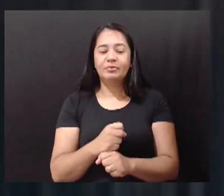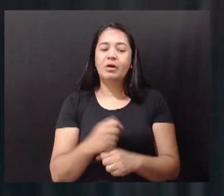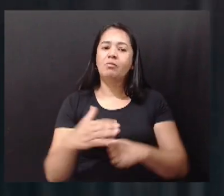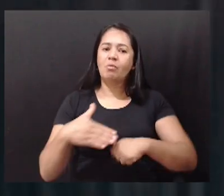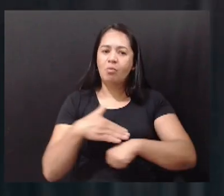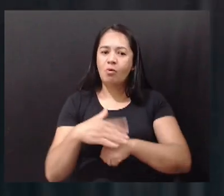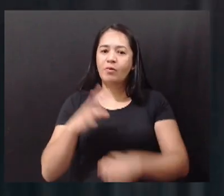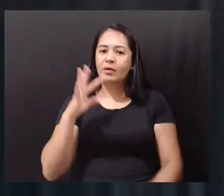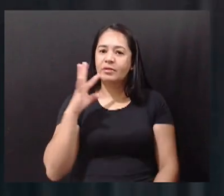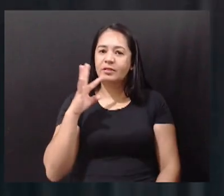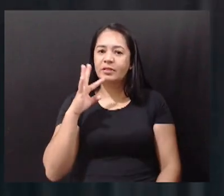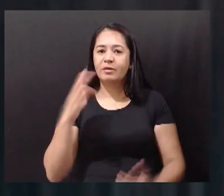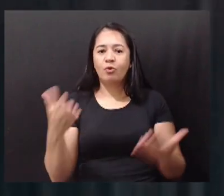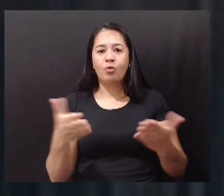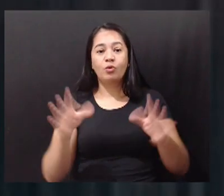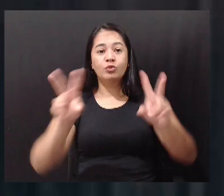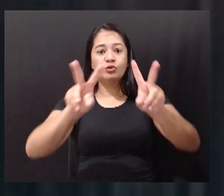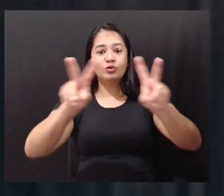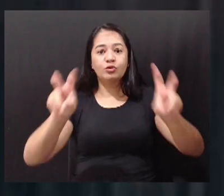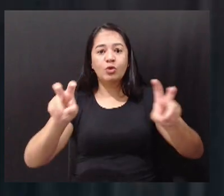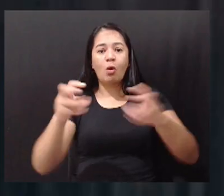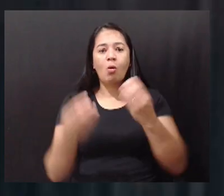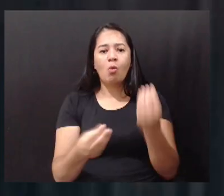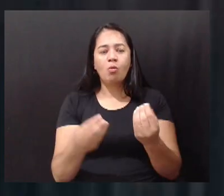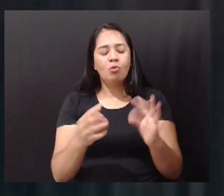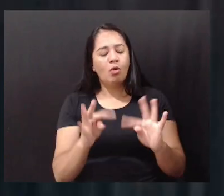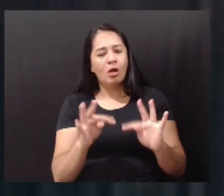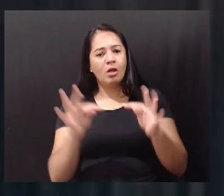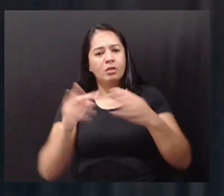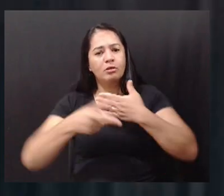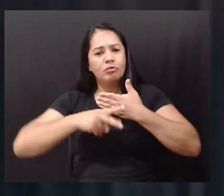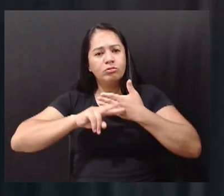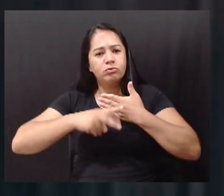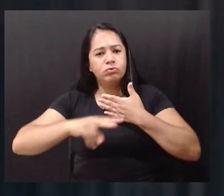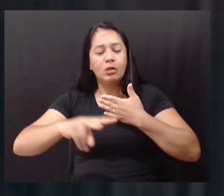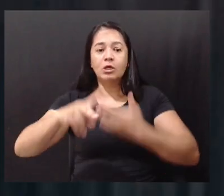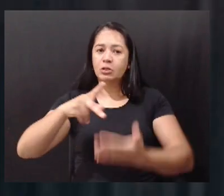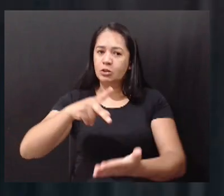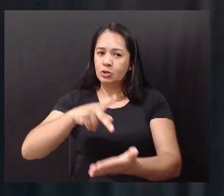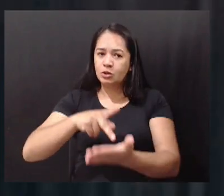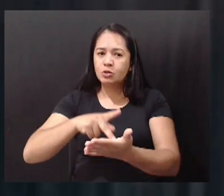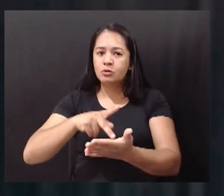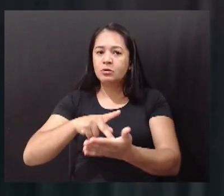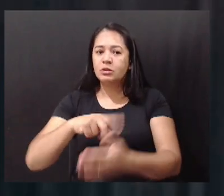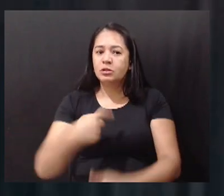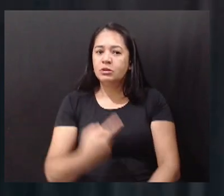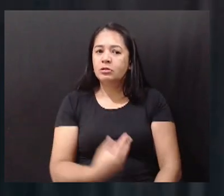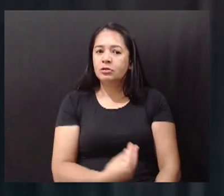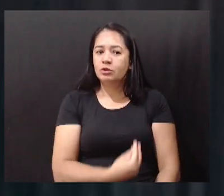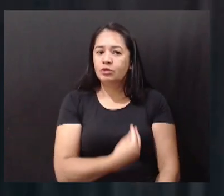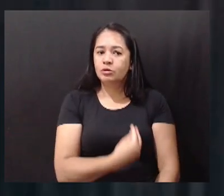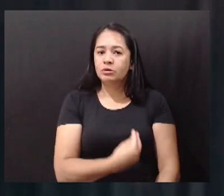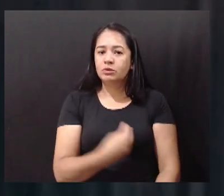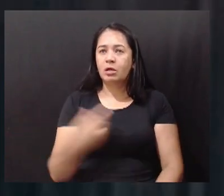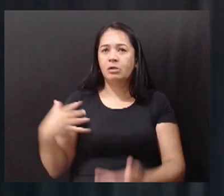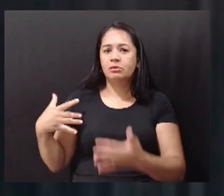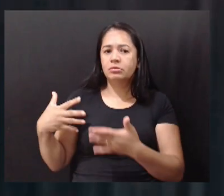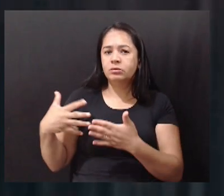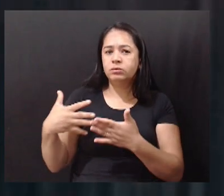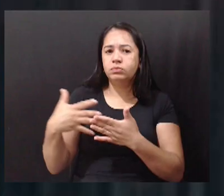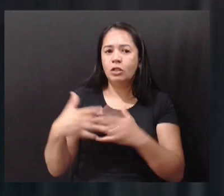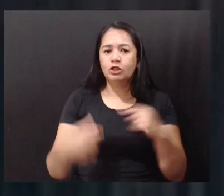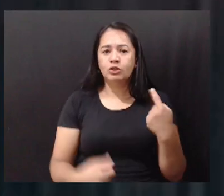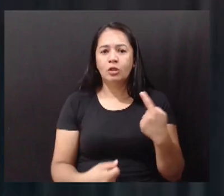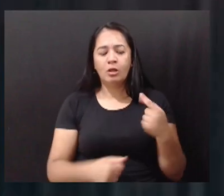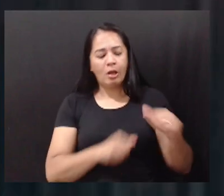sobre como a tecnologia está impactando realmente as nossas vidas, né? Nas últimas décadas a gente tem passado por muitas mudanças